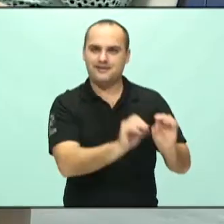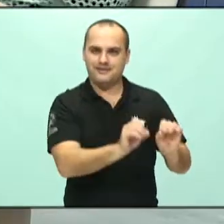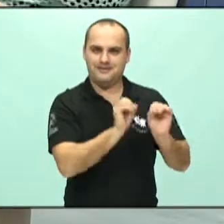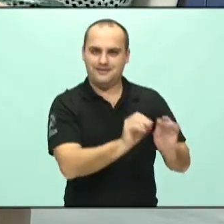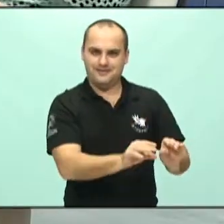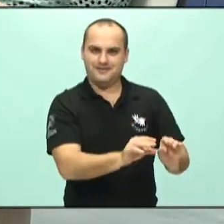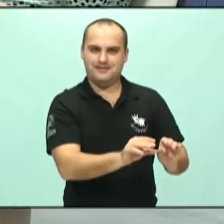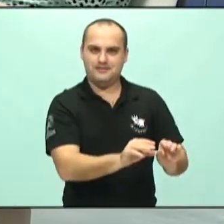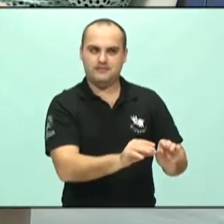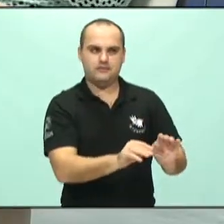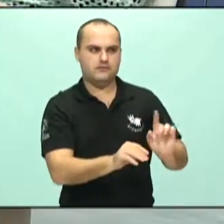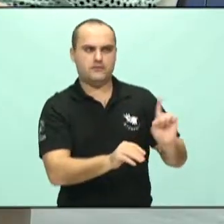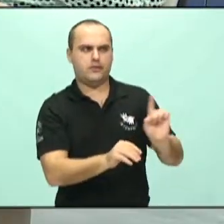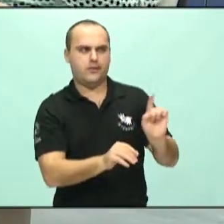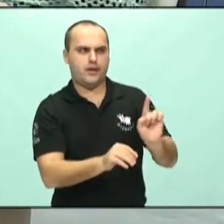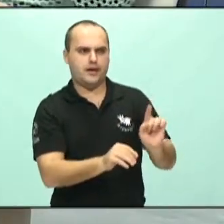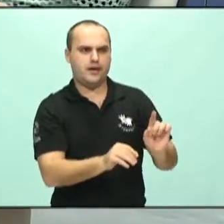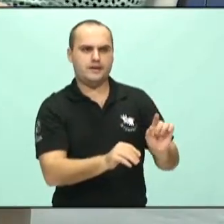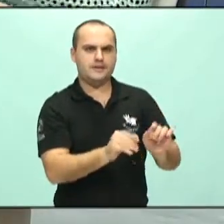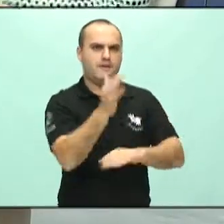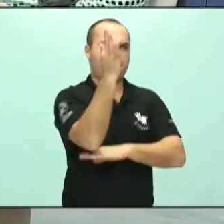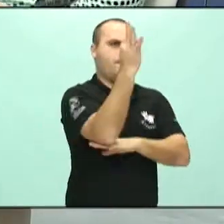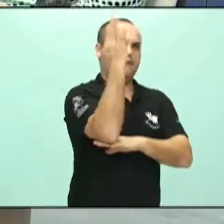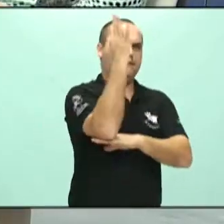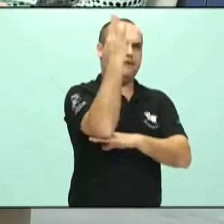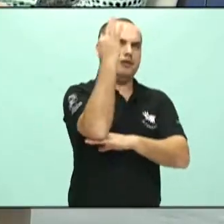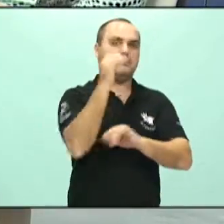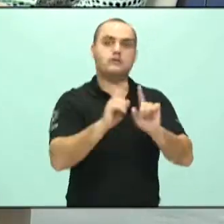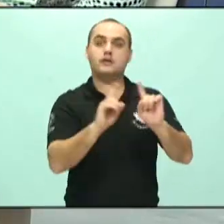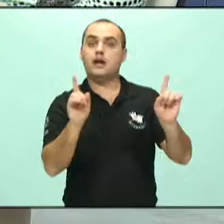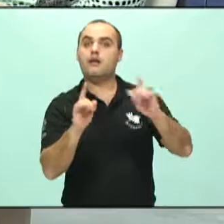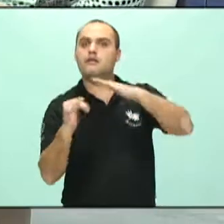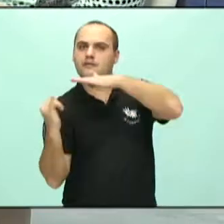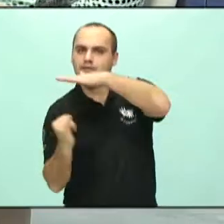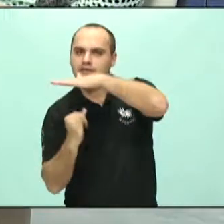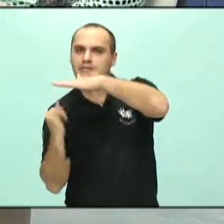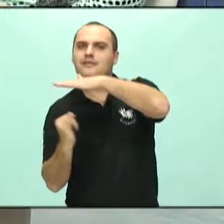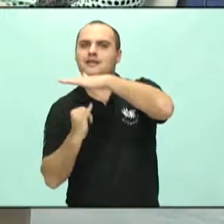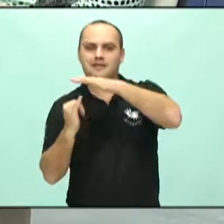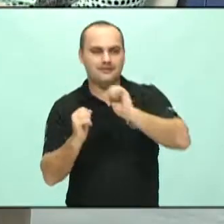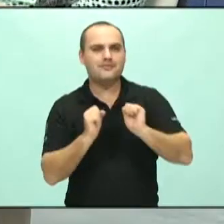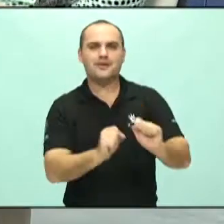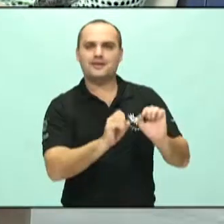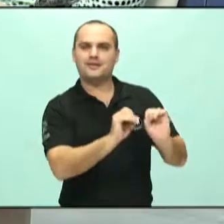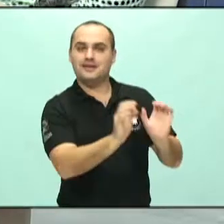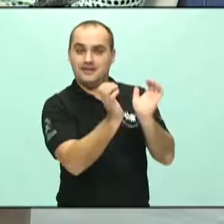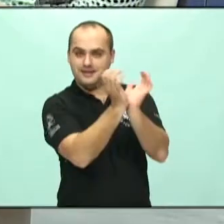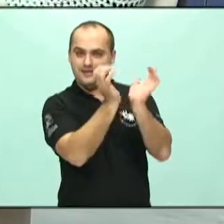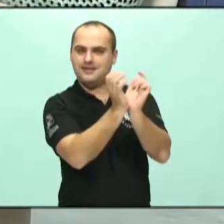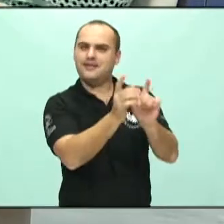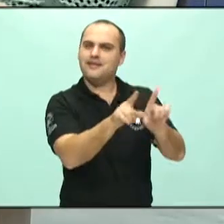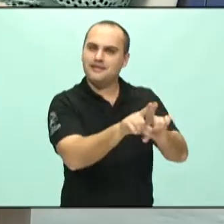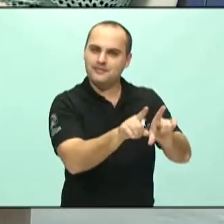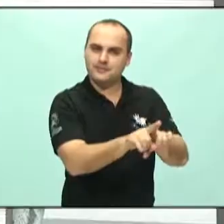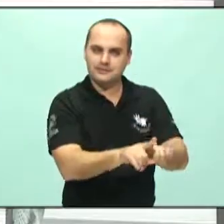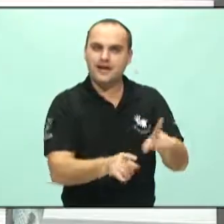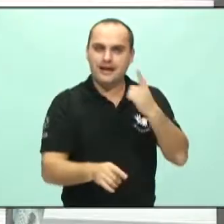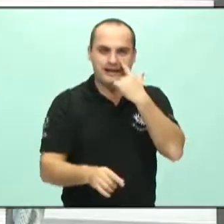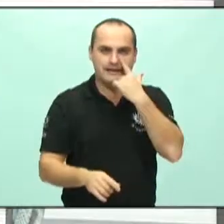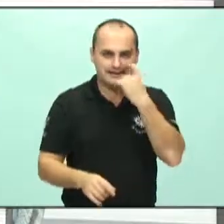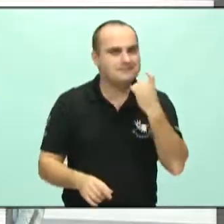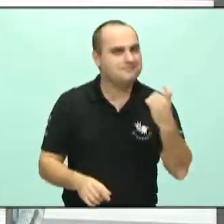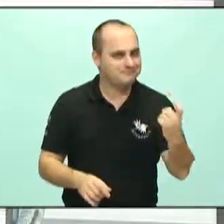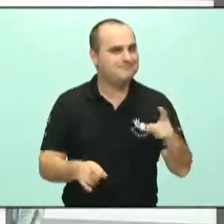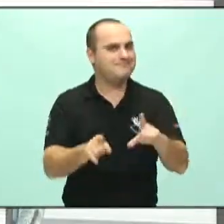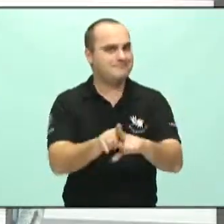aprendizado, talvez não um aprendizado formal, mas justamente o aprendizado informal, né? Então também é bem interessante, porque